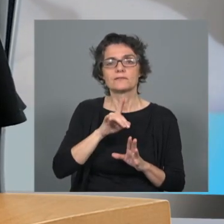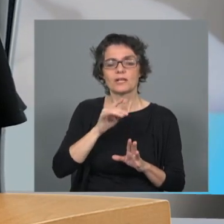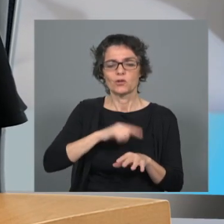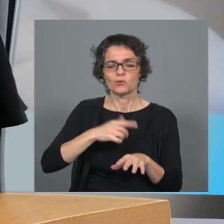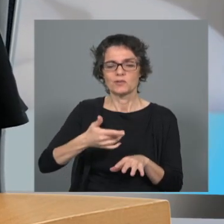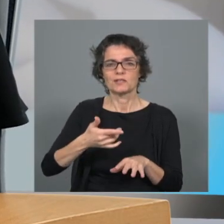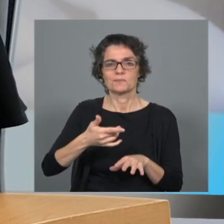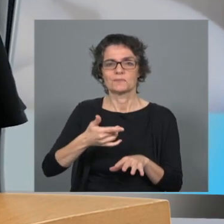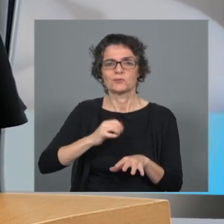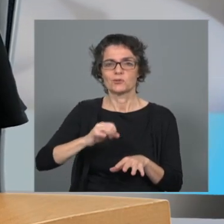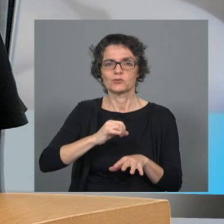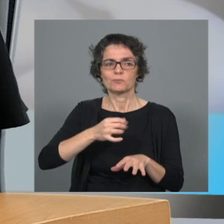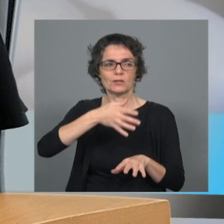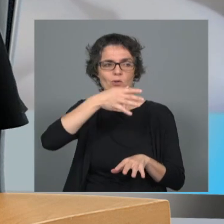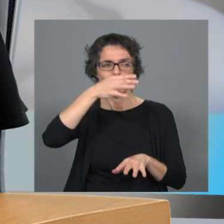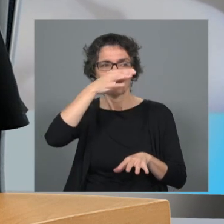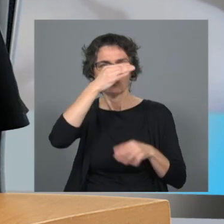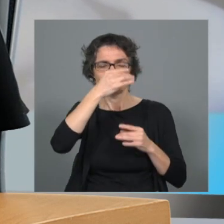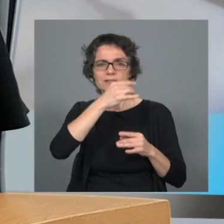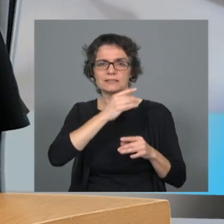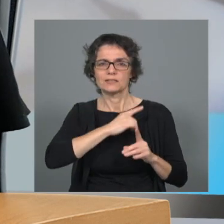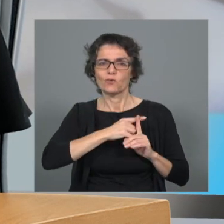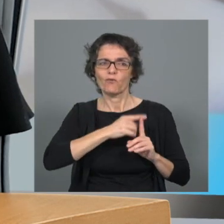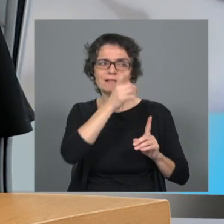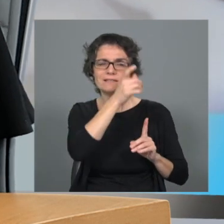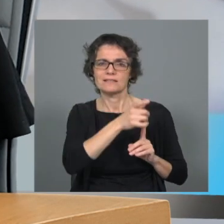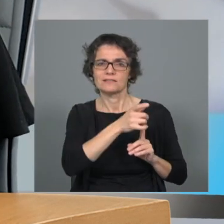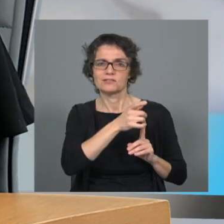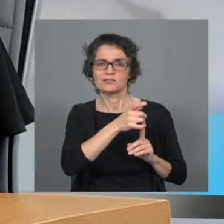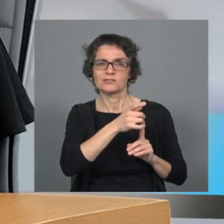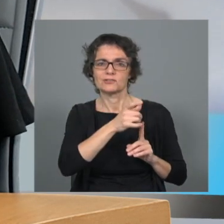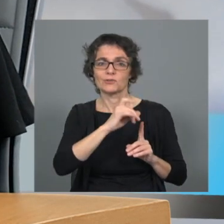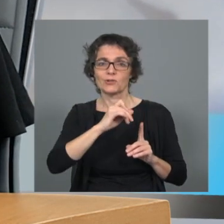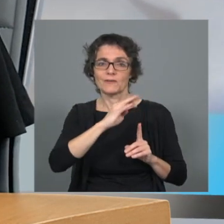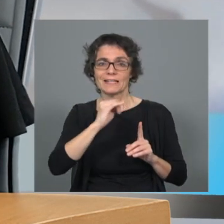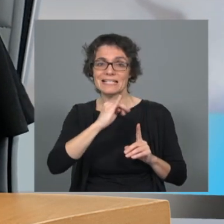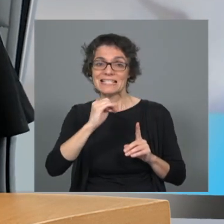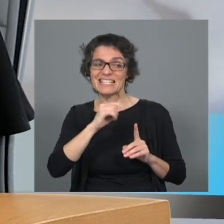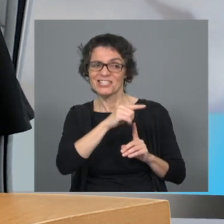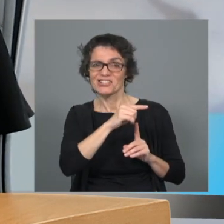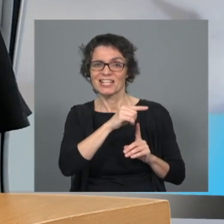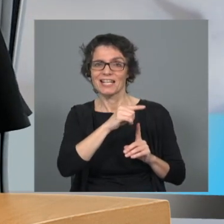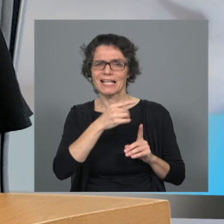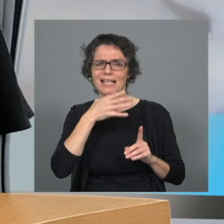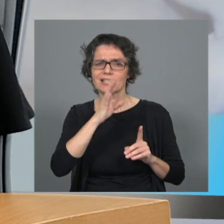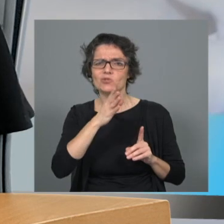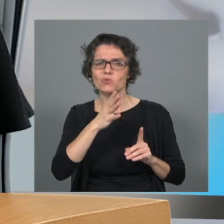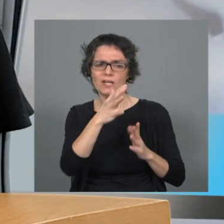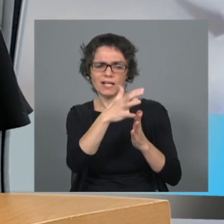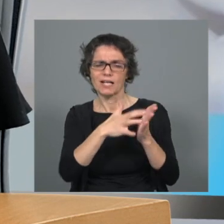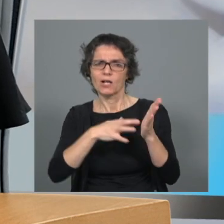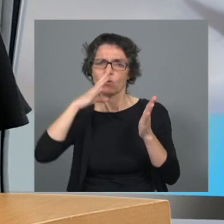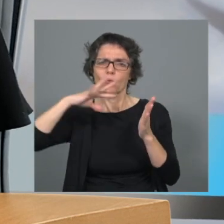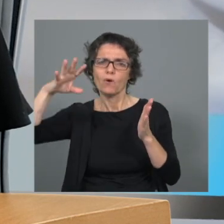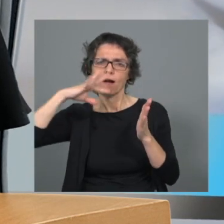São Francisco para o nosso tempo, com este ideal que nós encontramos no Cântico das Criaturas, que é